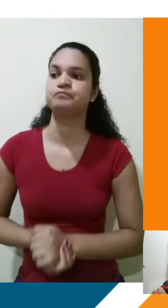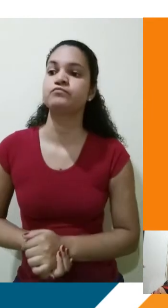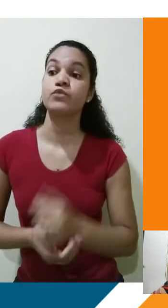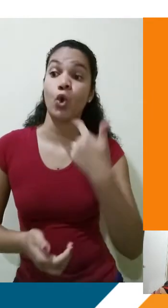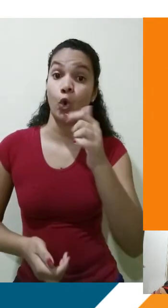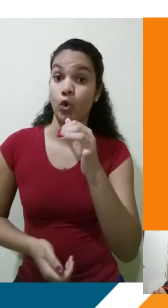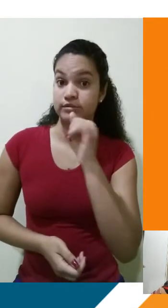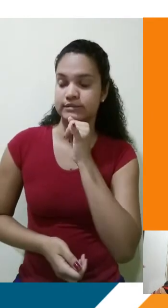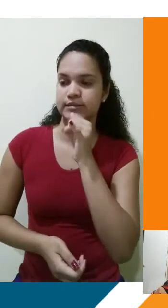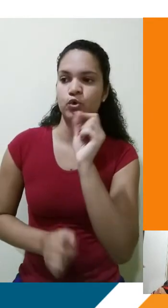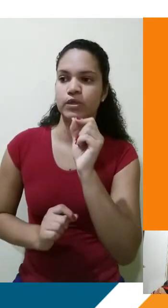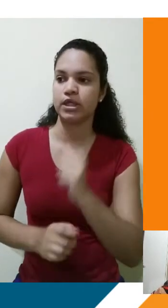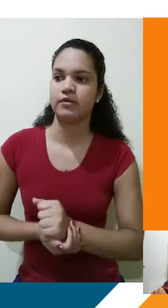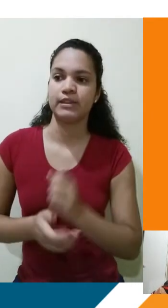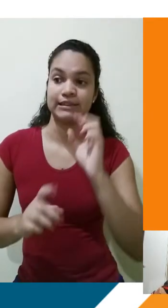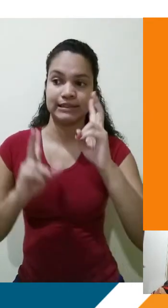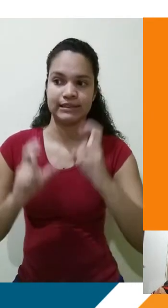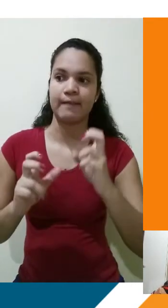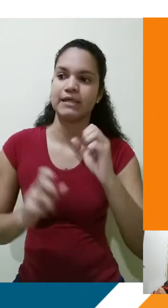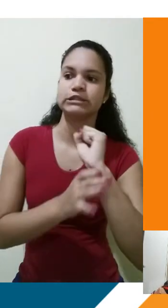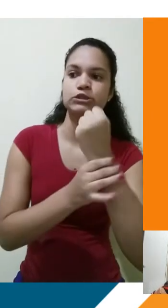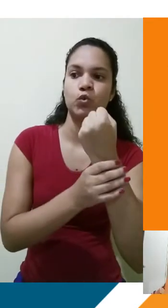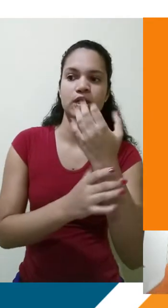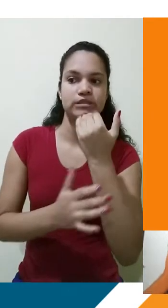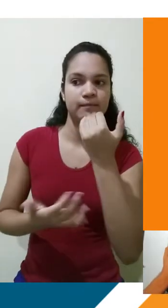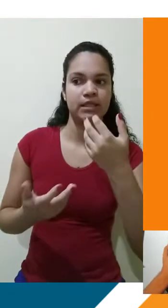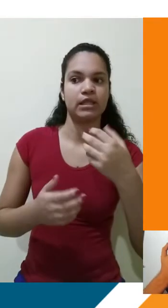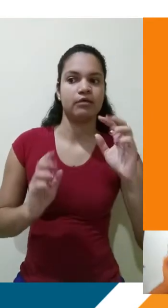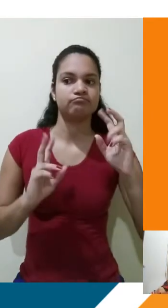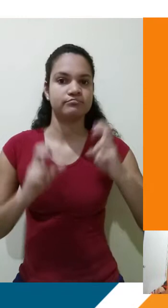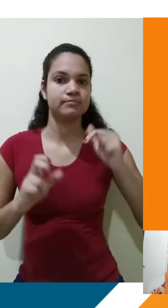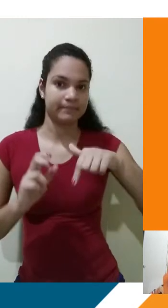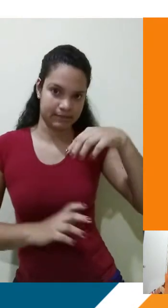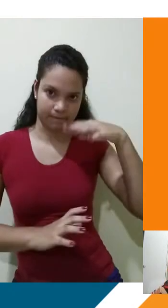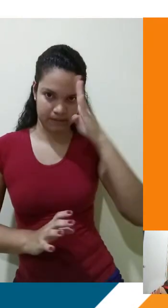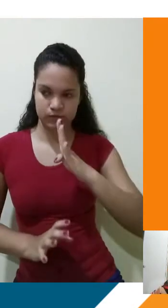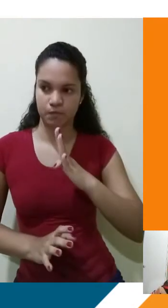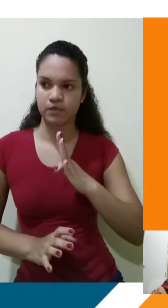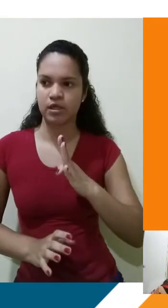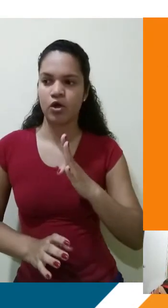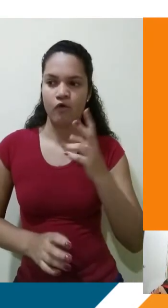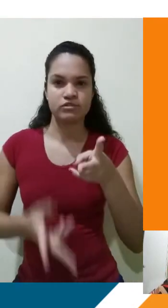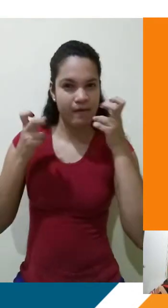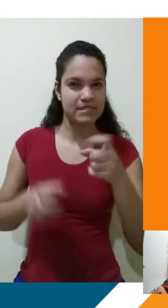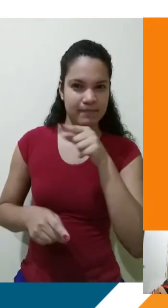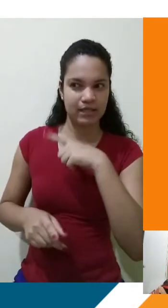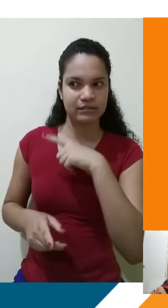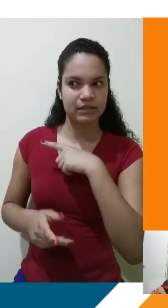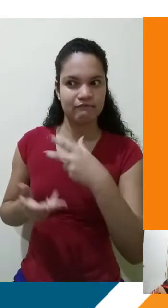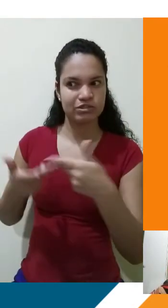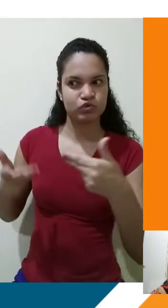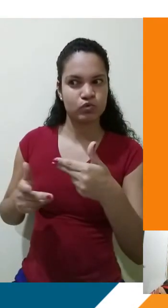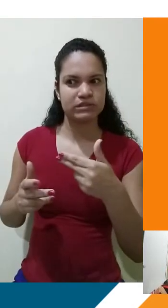questão no Brasil. E vocês vão ver como é que erros de coesão vão produzir uma falta de clareza imensa no texto, e isso vai atrapalhar muito a